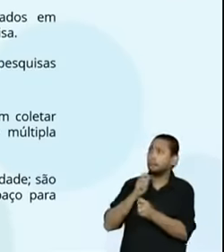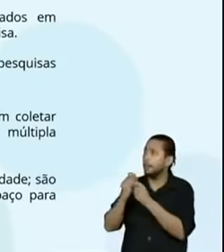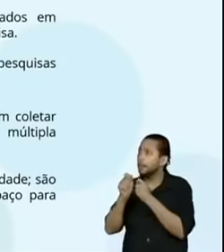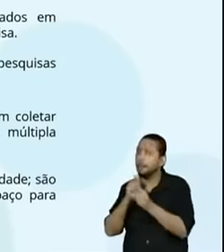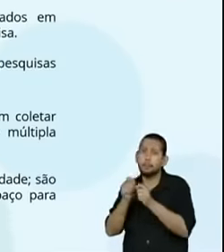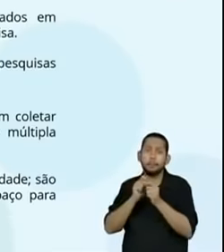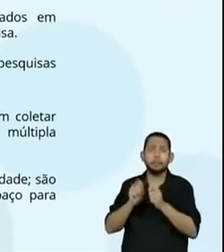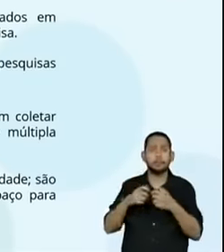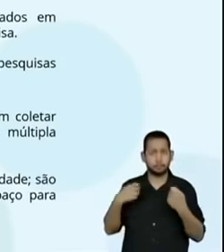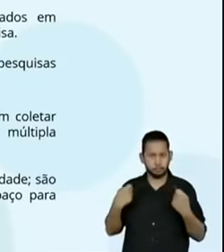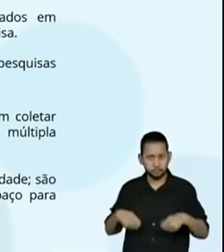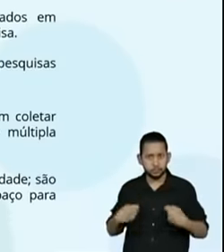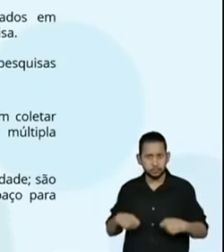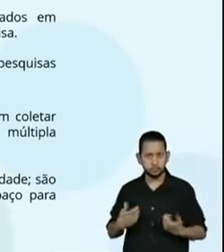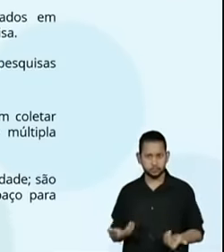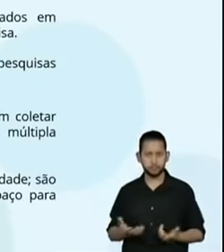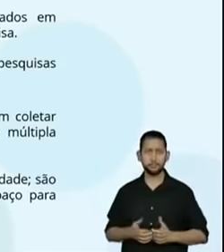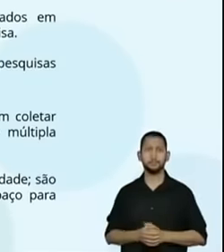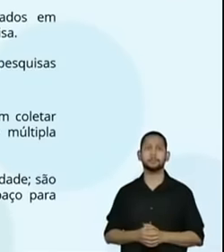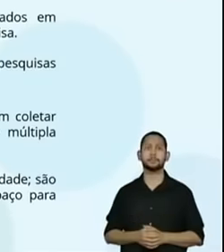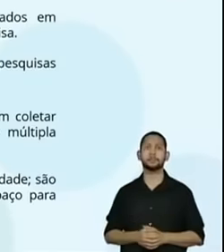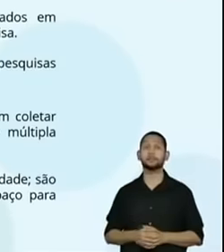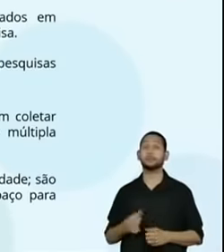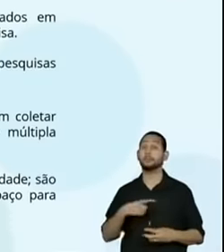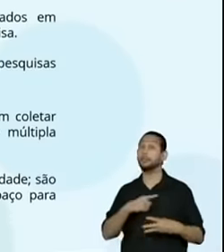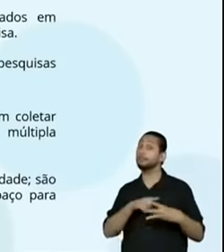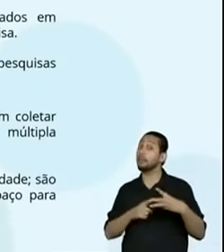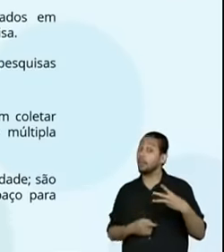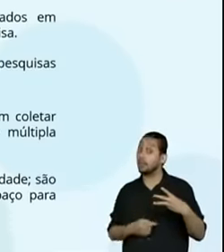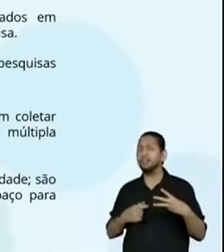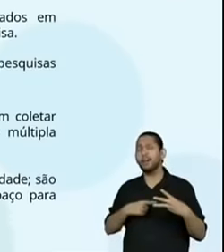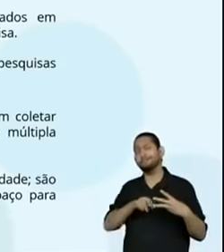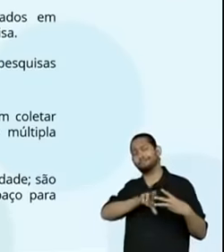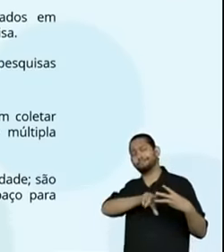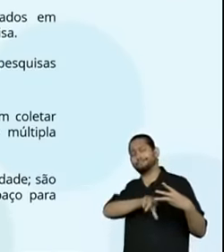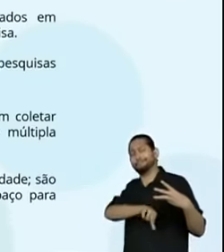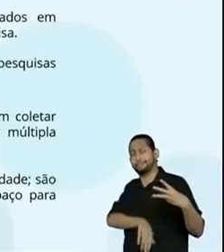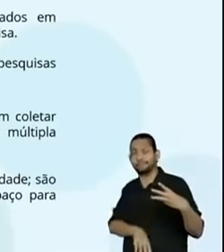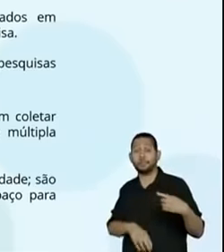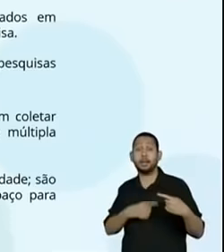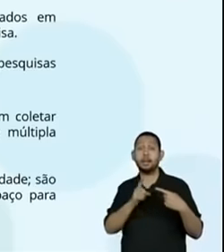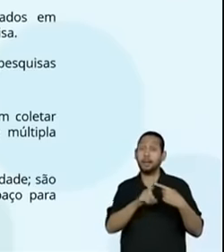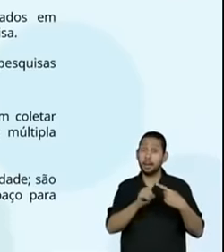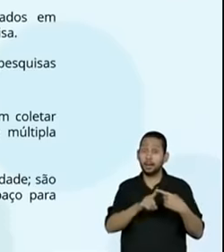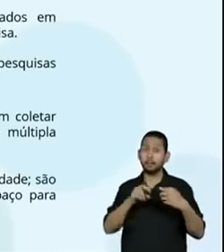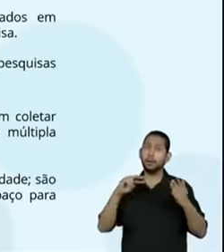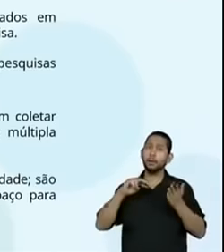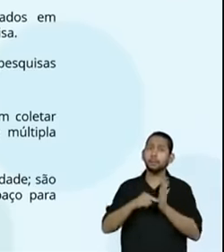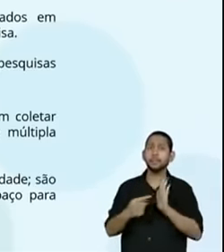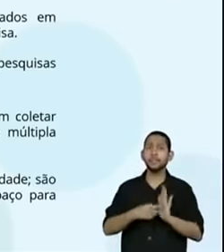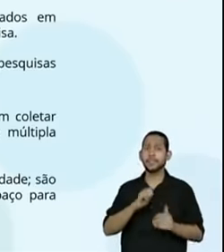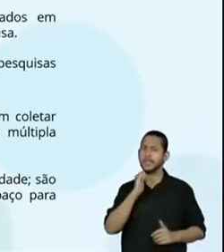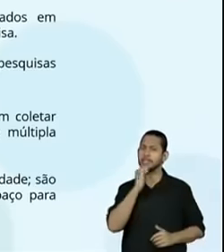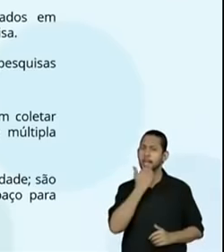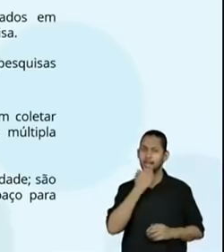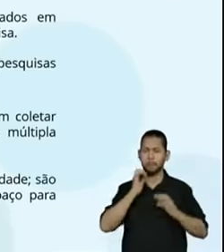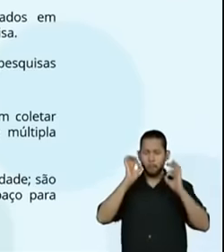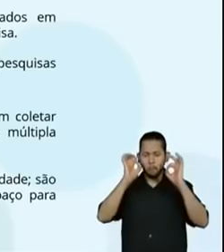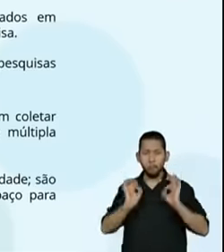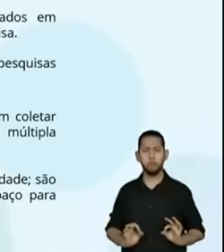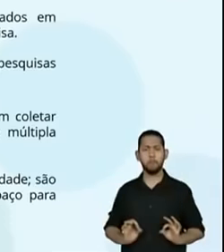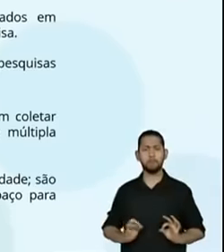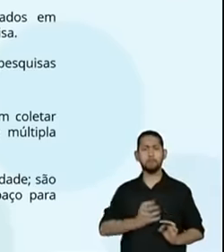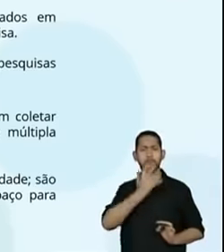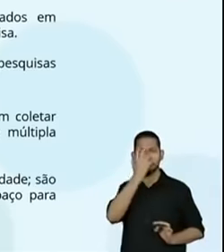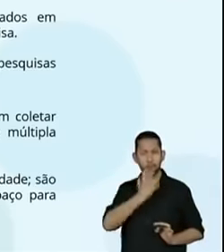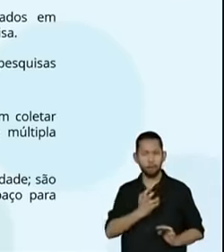se realizar uma pesquisa. Vamos lá. Aqui eu coloquei alguns tipos. Existe a pesquisa científica, por exemplo, que é aquela que abrange todos